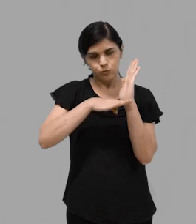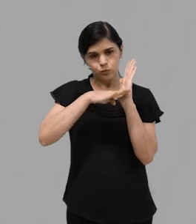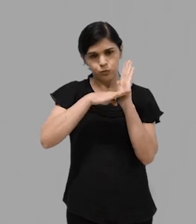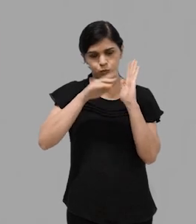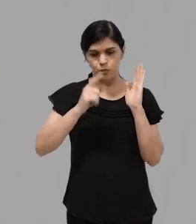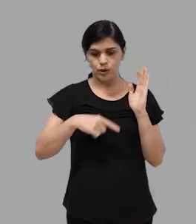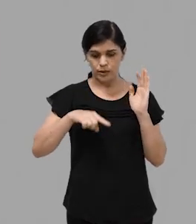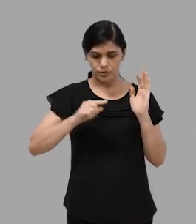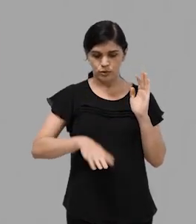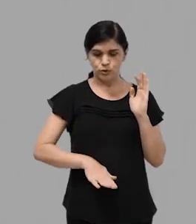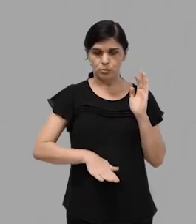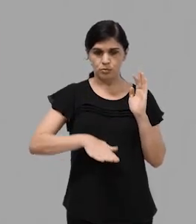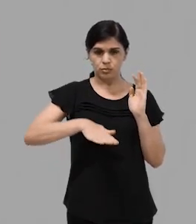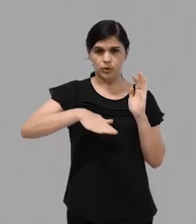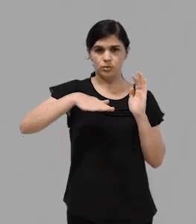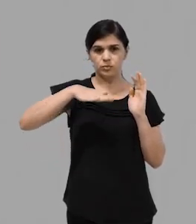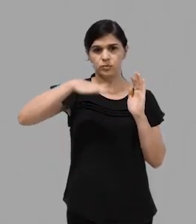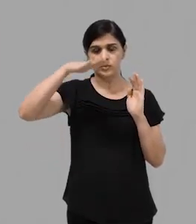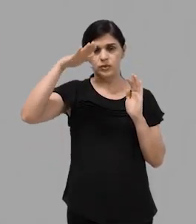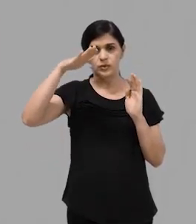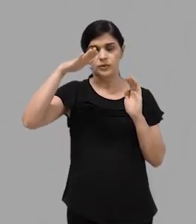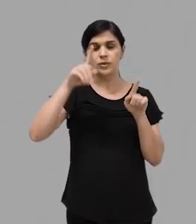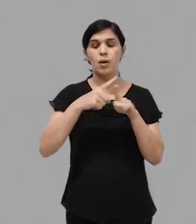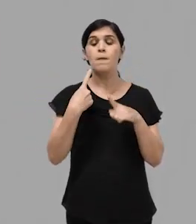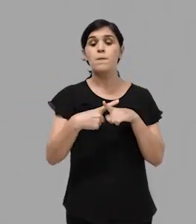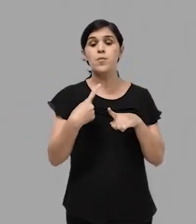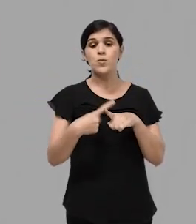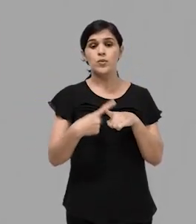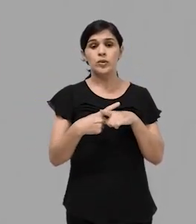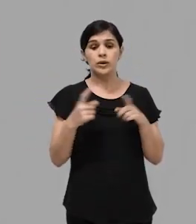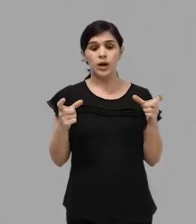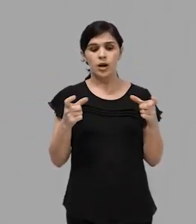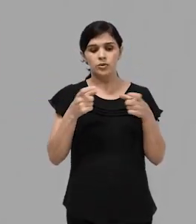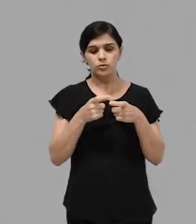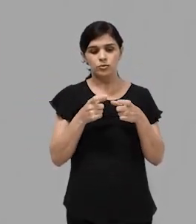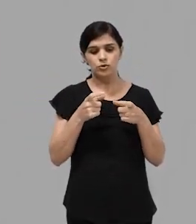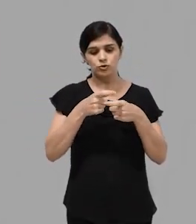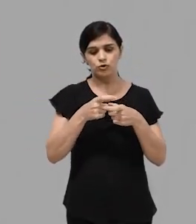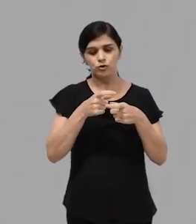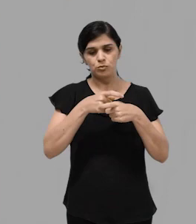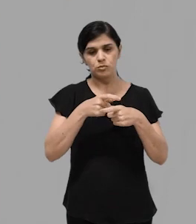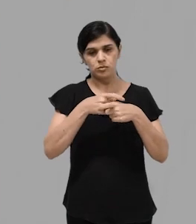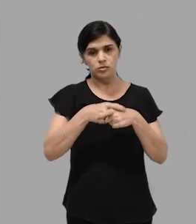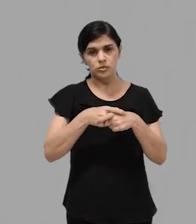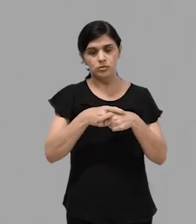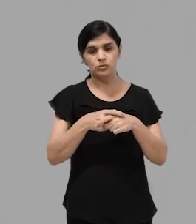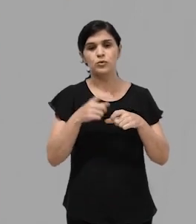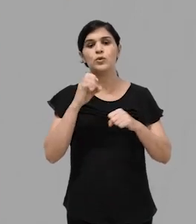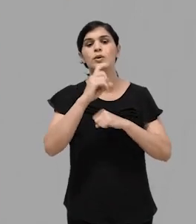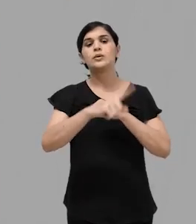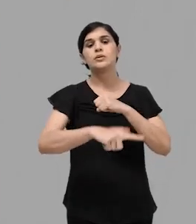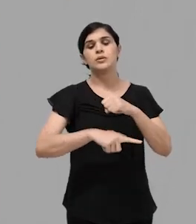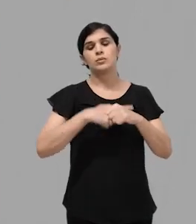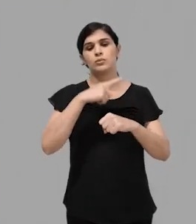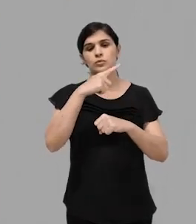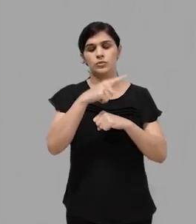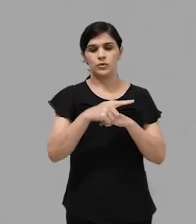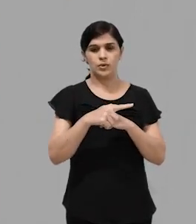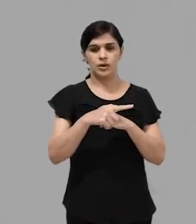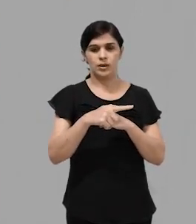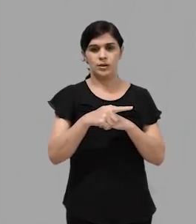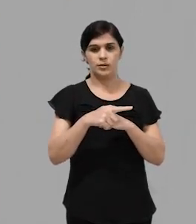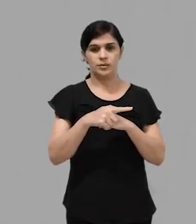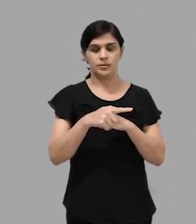tenho a diminuição do átomo. Aí, quanto menor o átomo, maior será a energia de